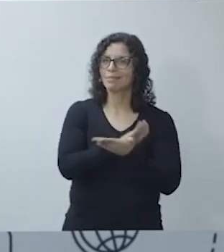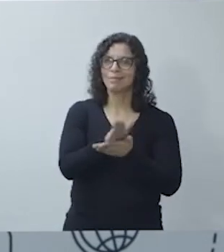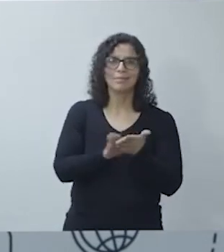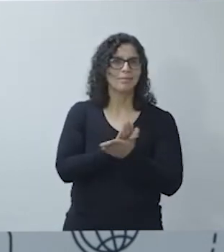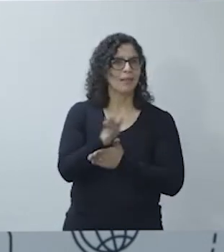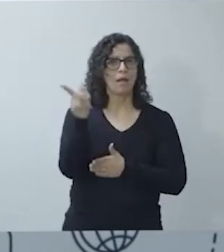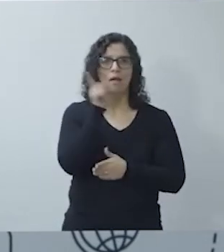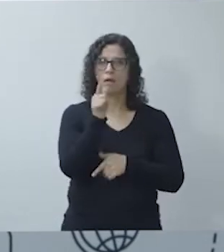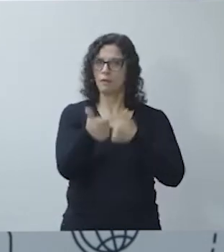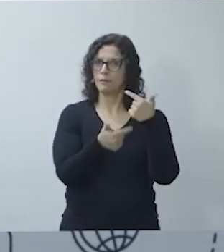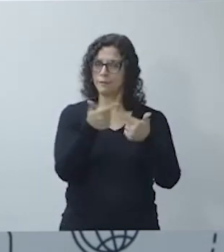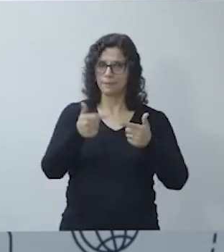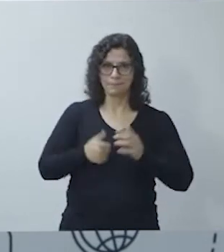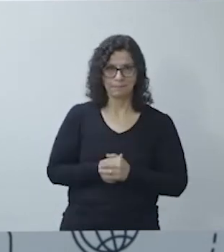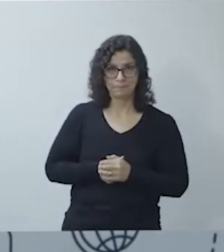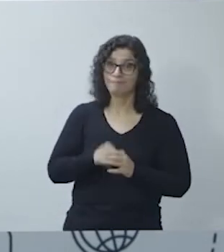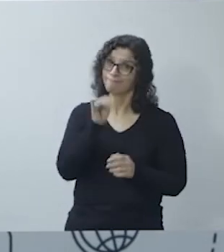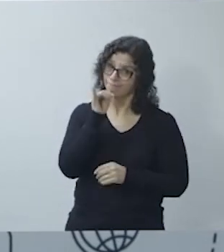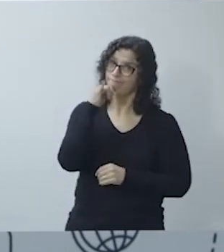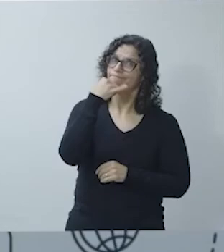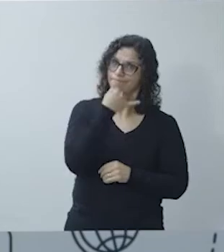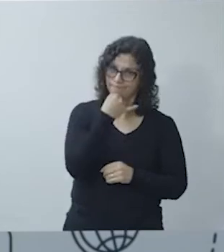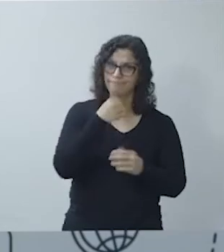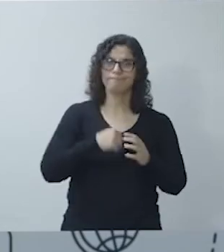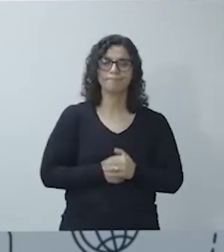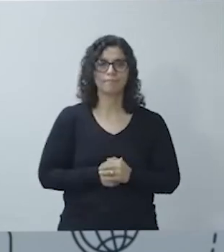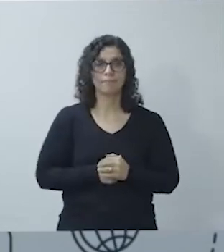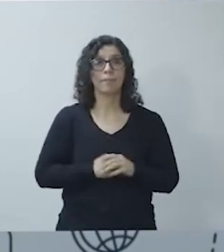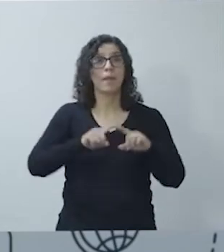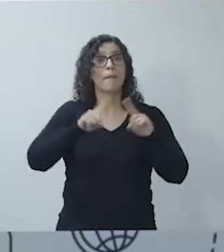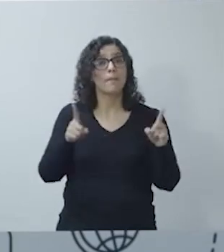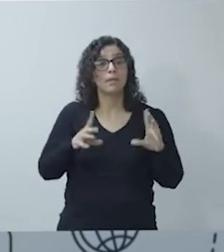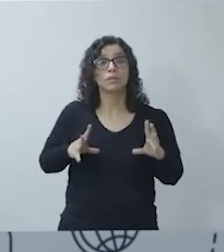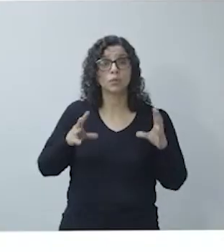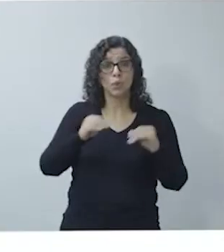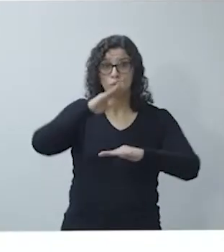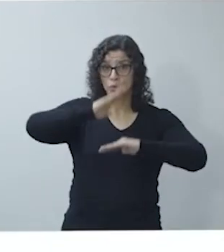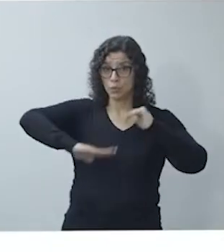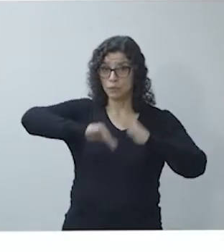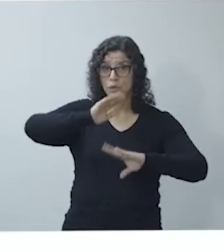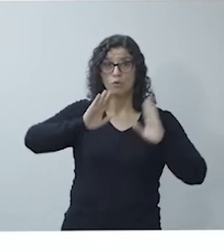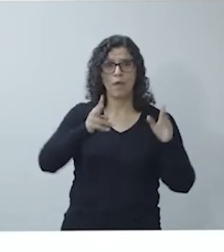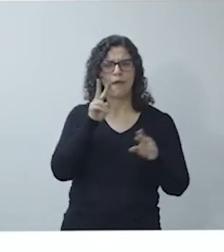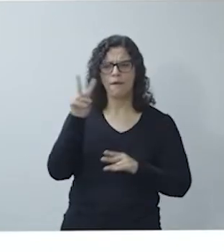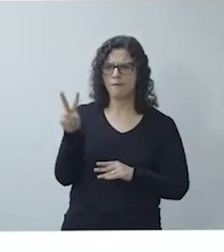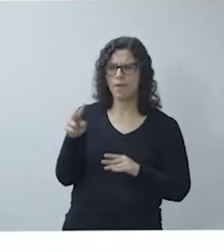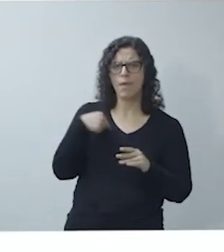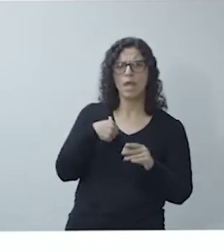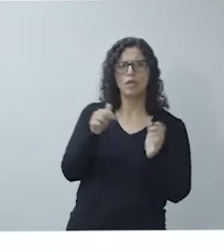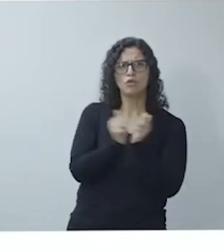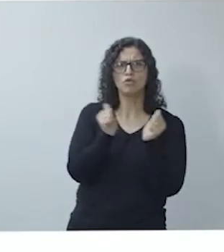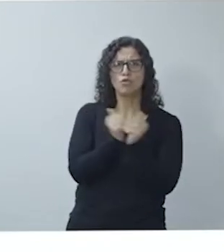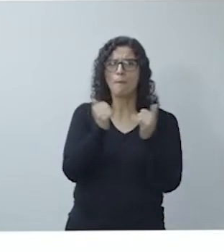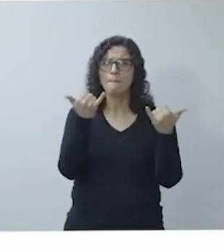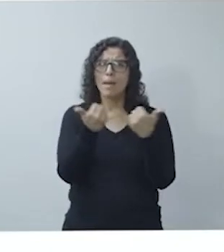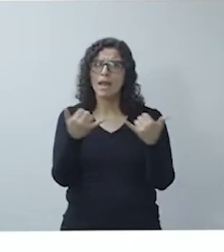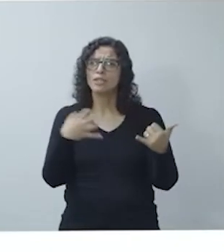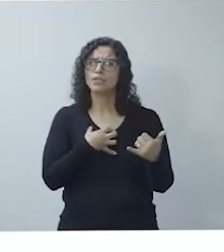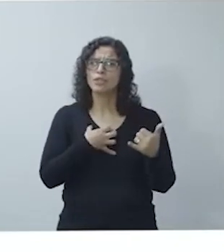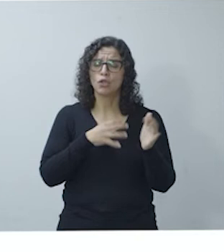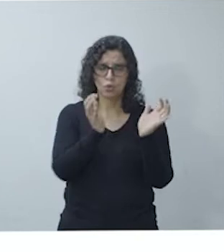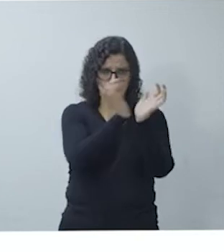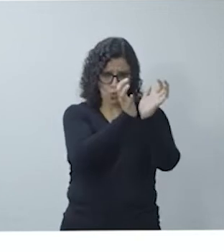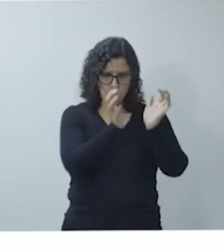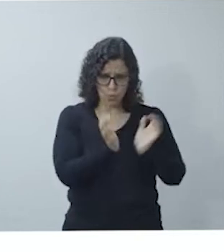para esse Antenor, infelizmente. Em todas as profissões, vira os círculos estreito das